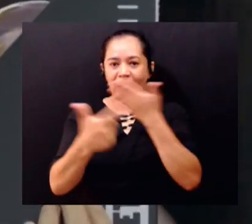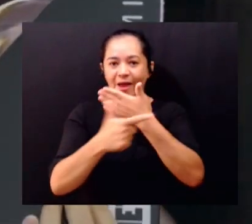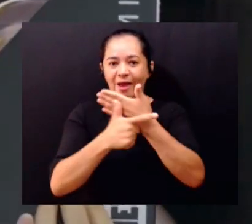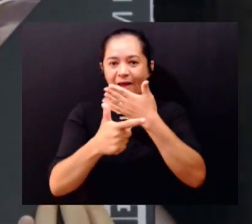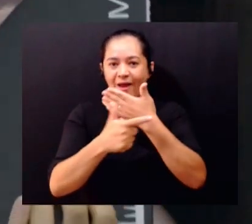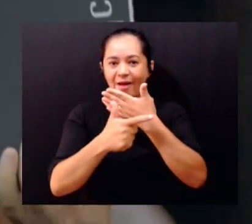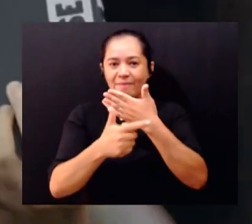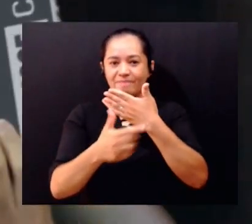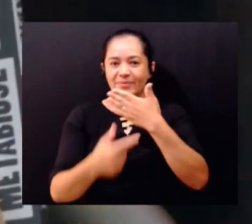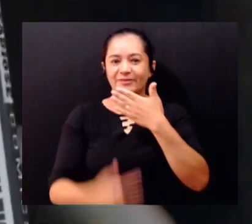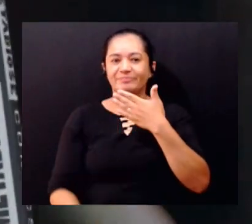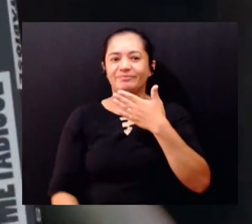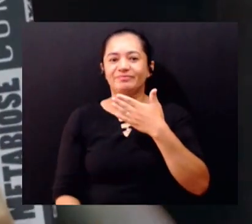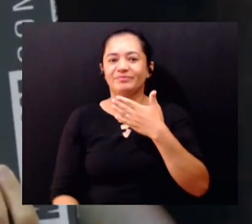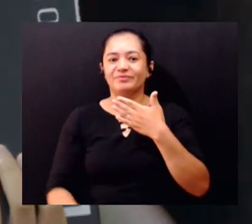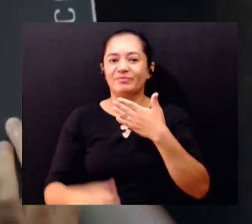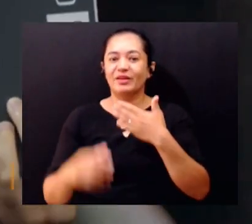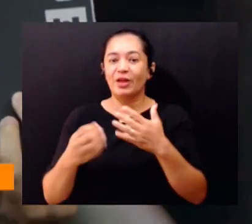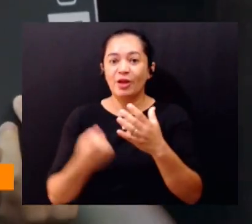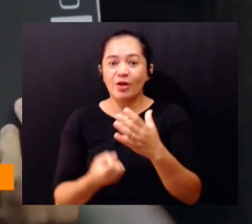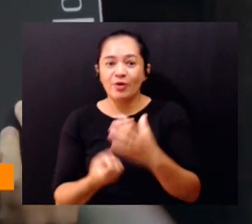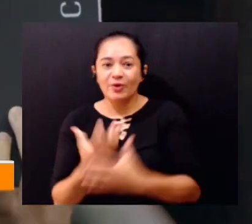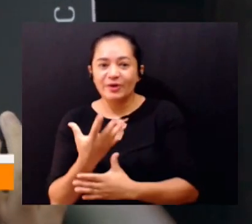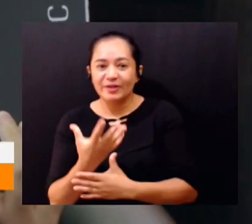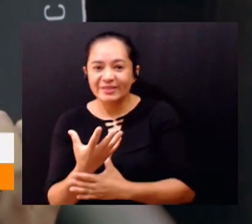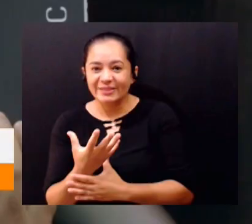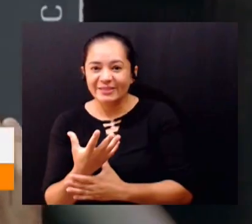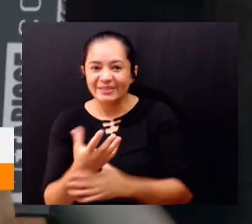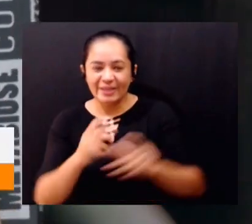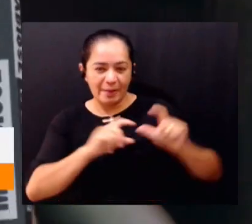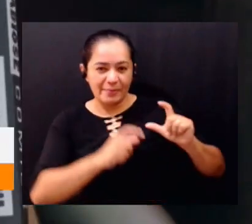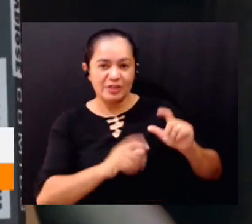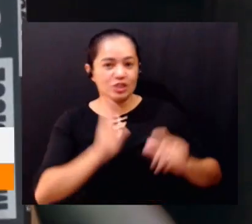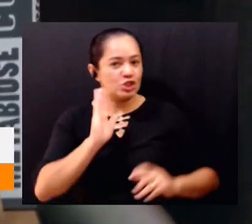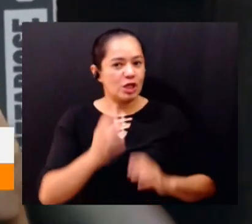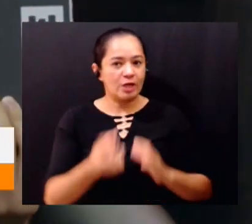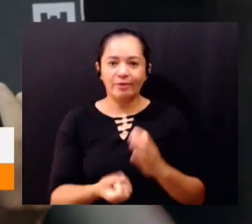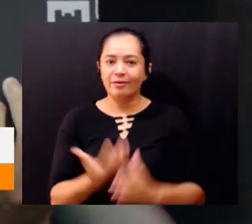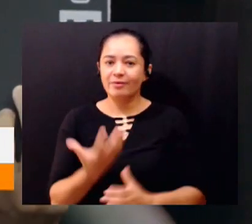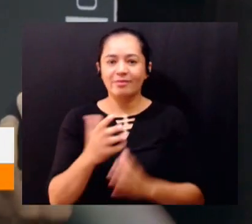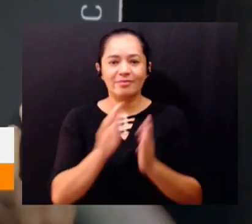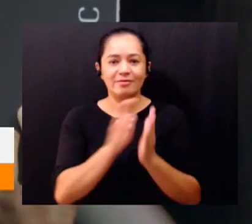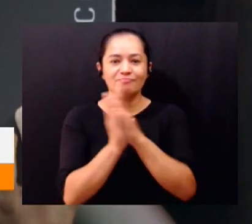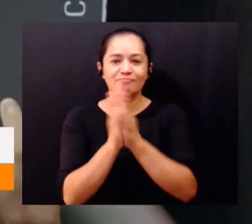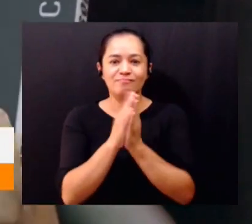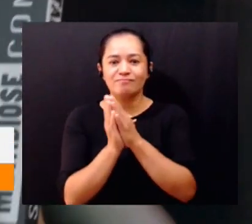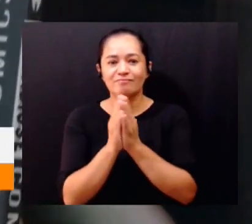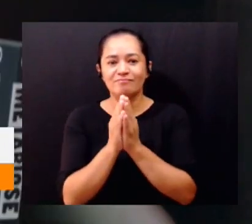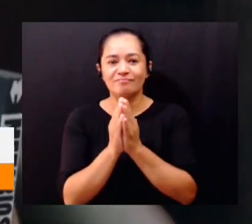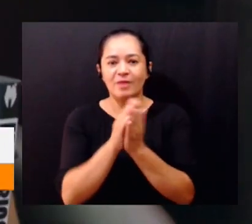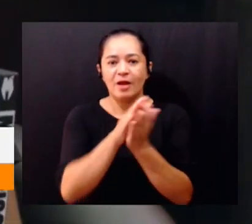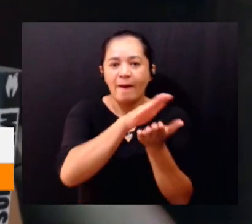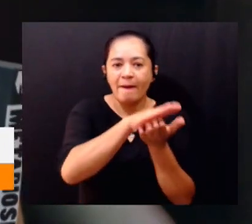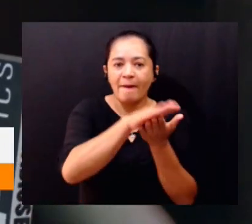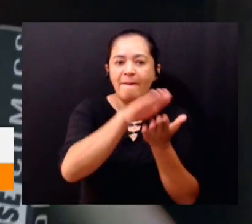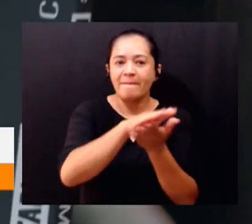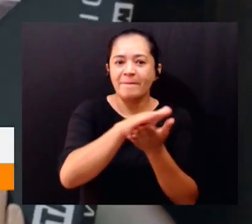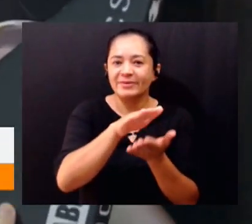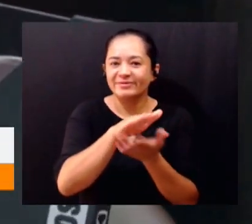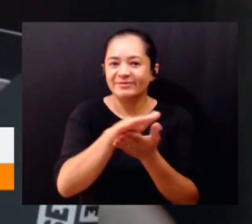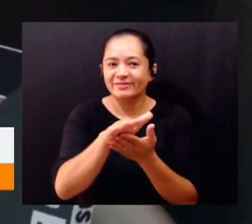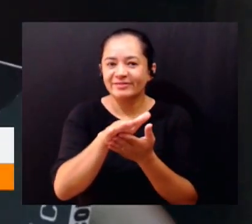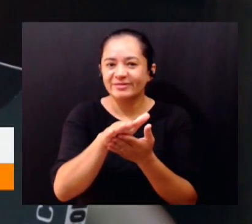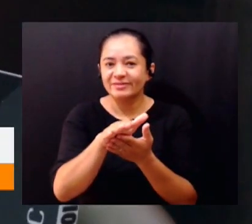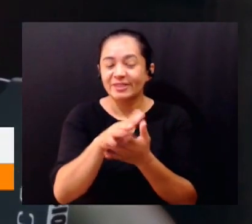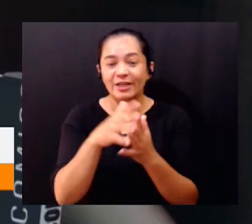já tinha o bonequinho, né? A action figure. Então, assim, no impresso, fazer menos do que isso talvez seja mais complicado. Mas